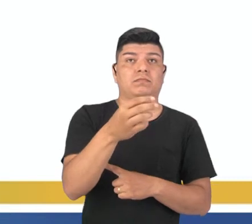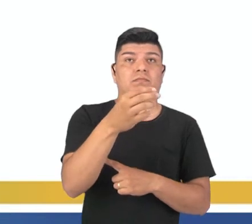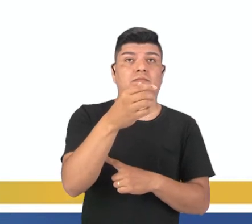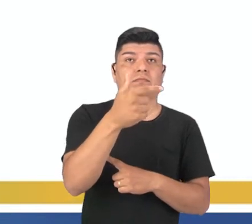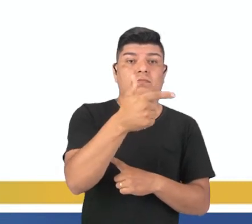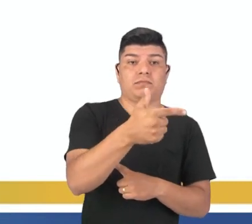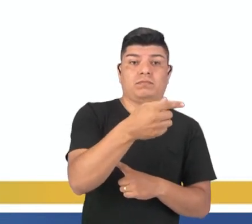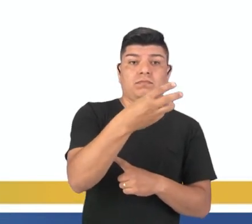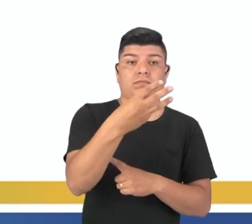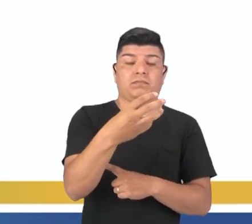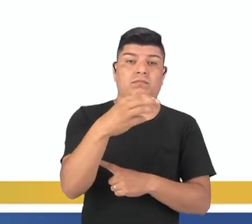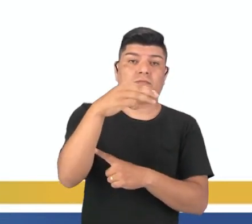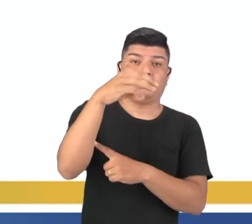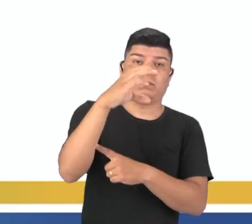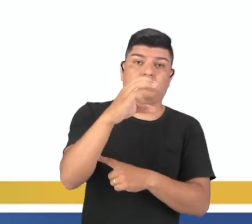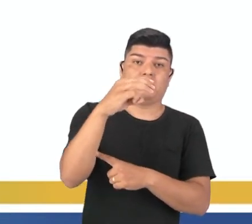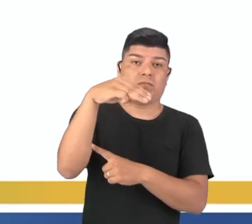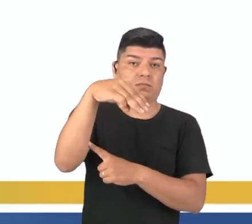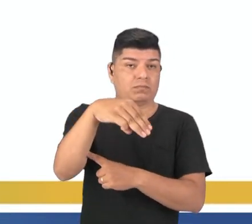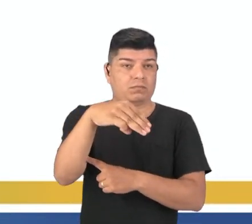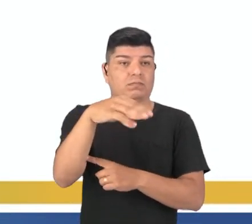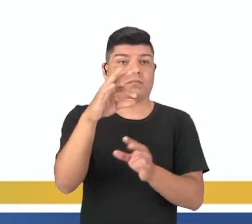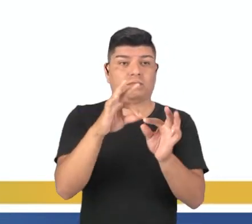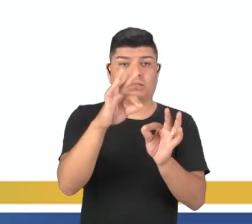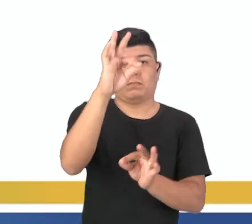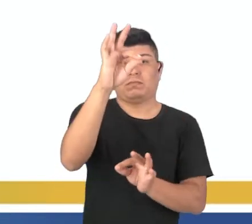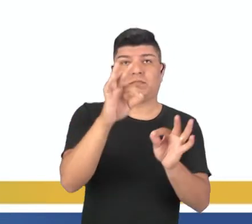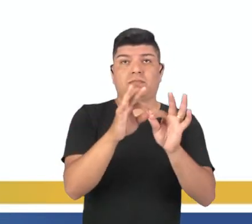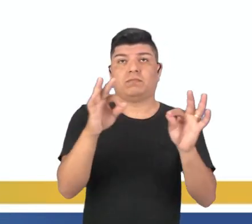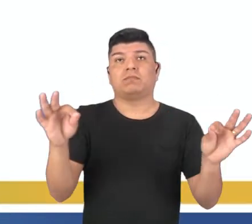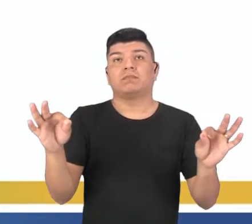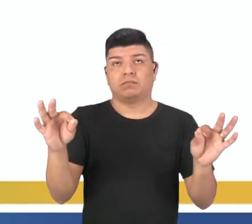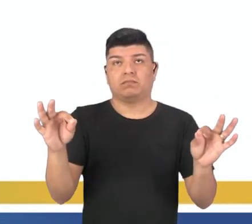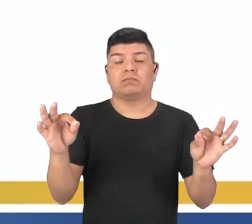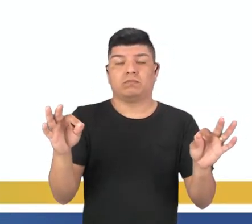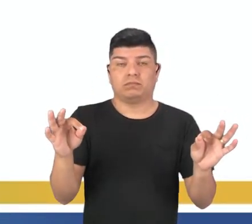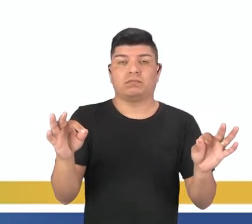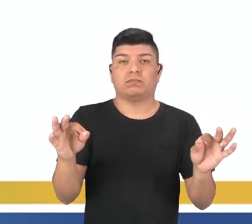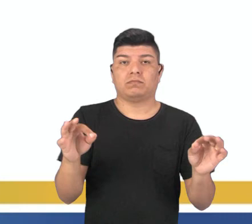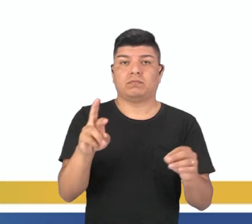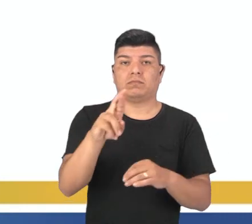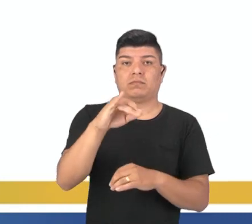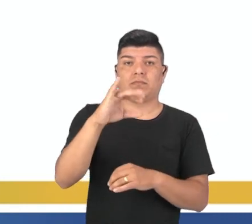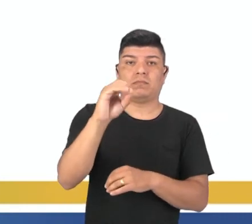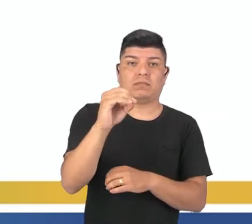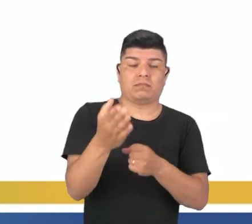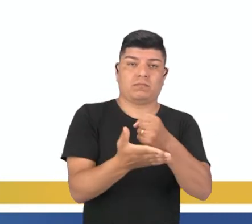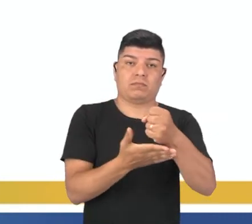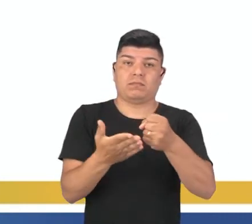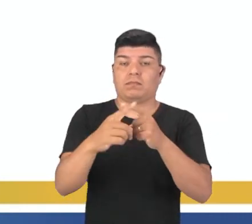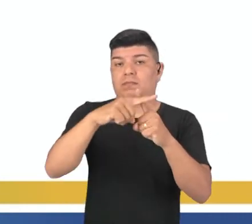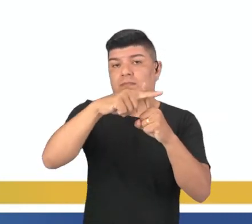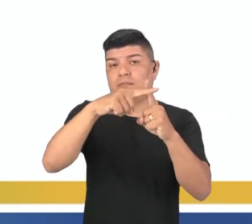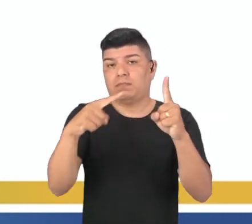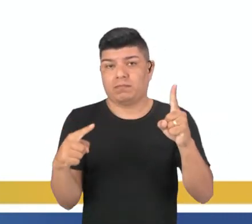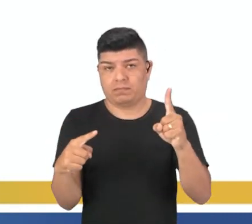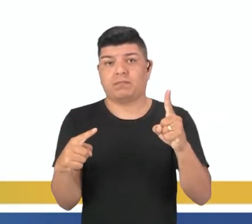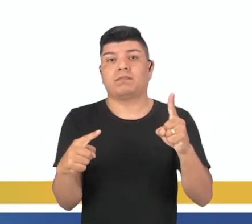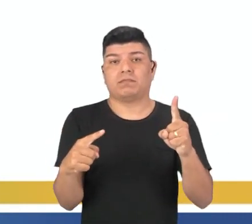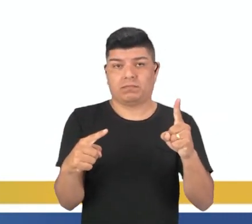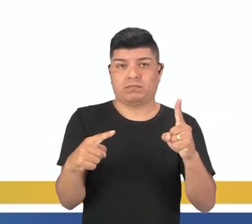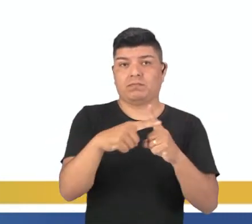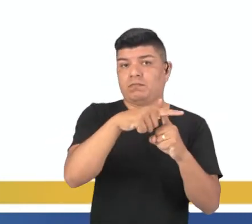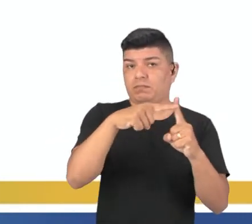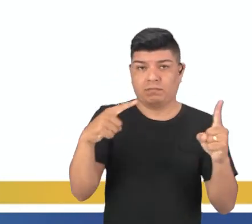23 centímetros é a medida aí do nosso diâmetro. Então, o raio da base vai ser metade disso aí,